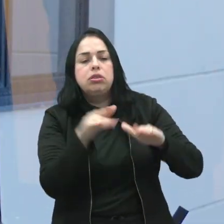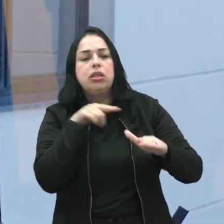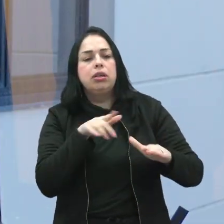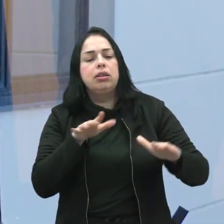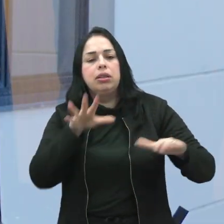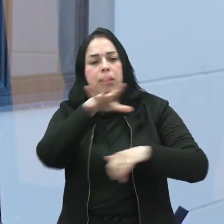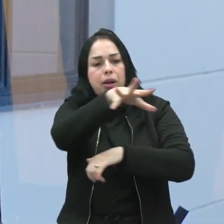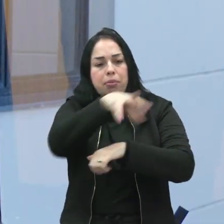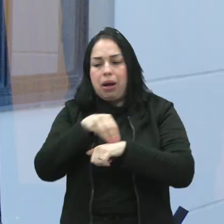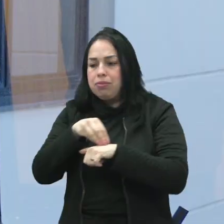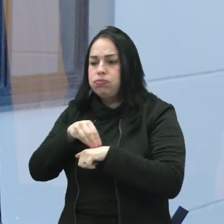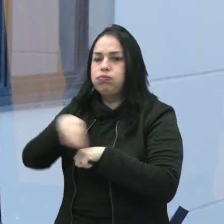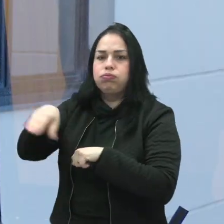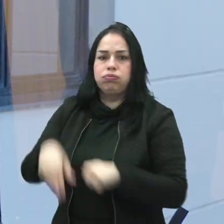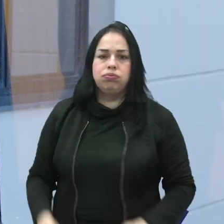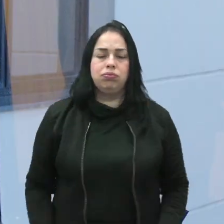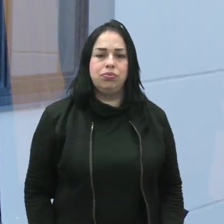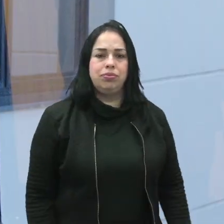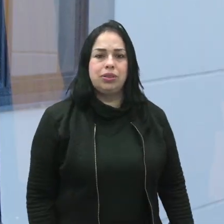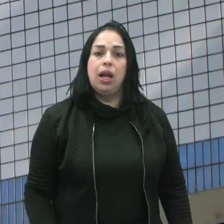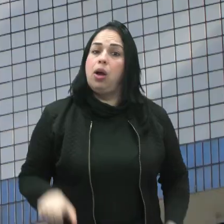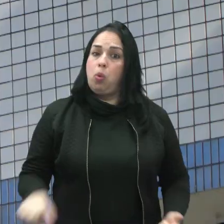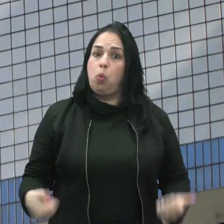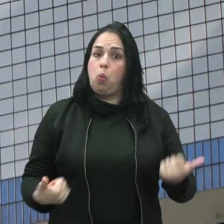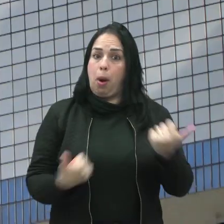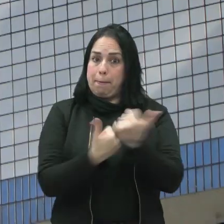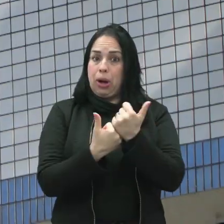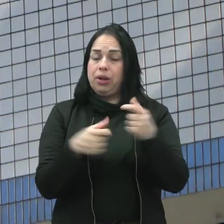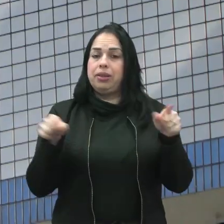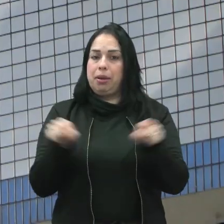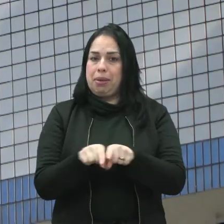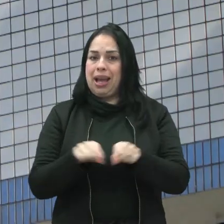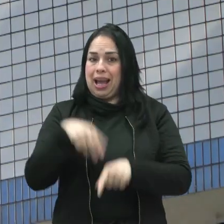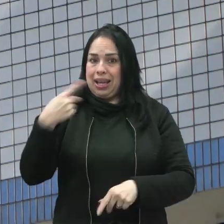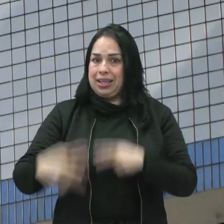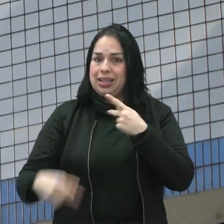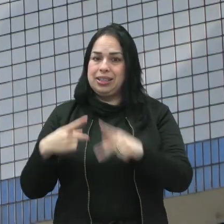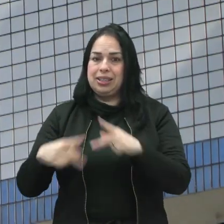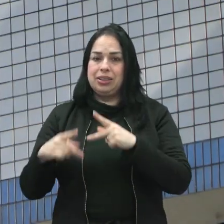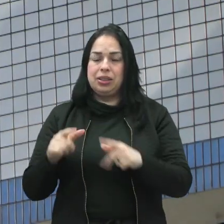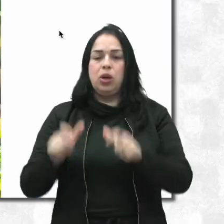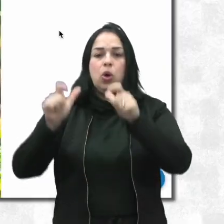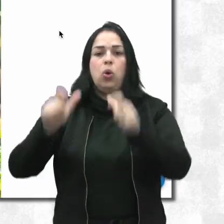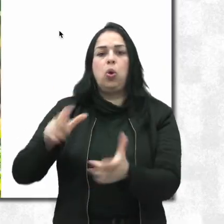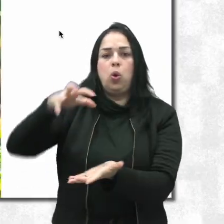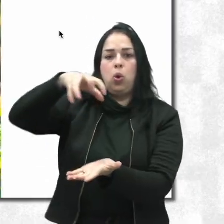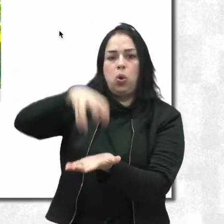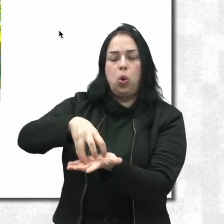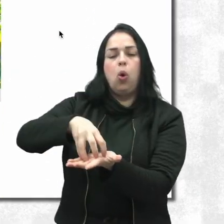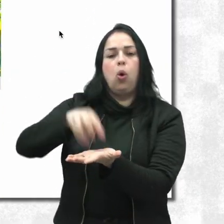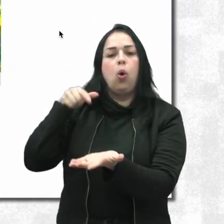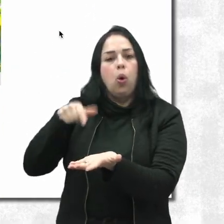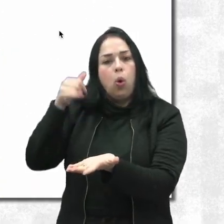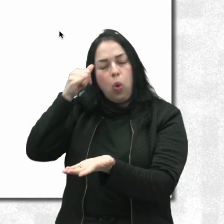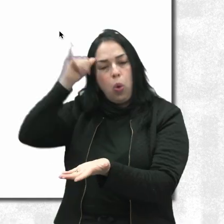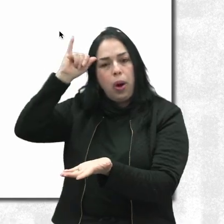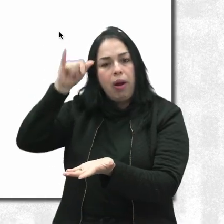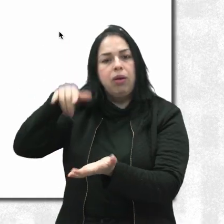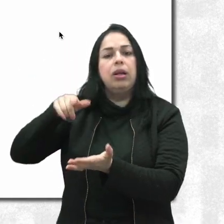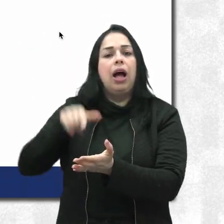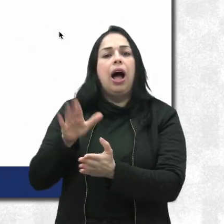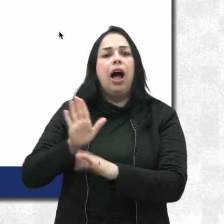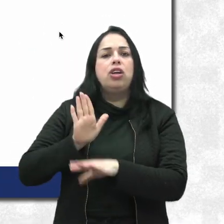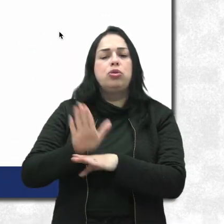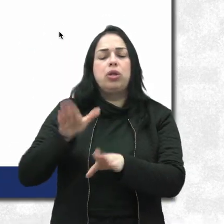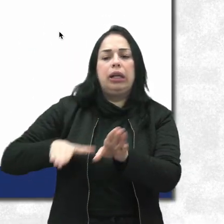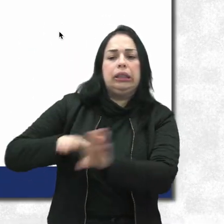ouvido junto ao Poder Público Municipal. Além do apoio da Câmara, em São José, o Ponto Rural oferece orientações